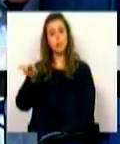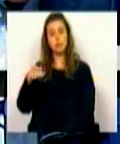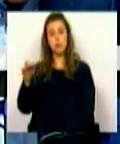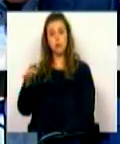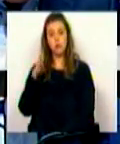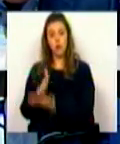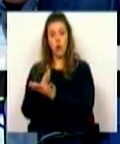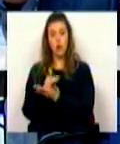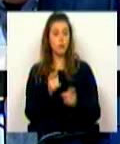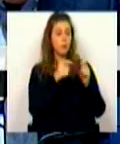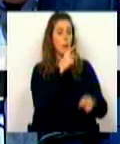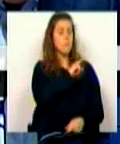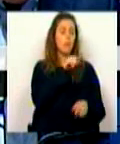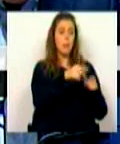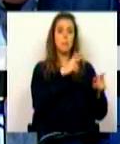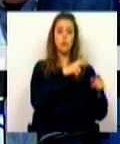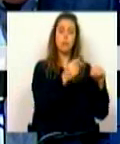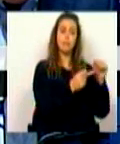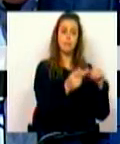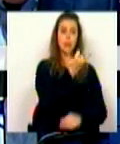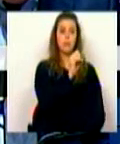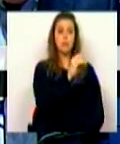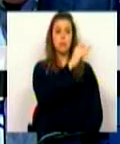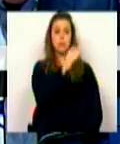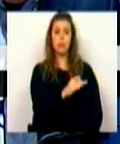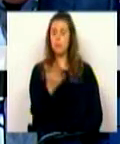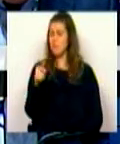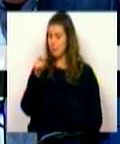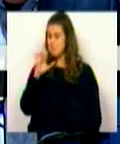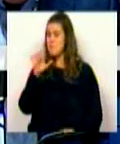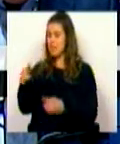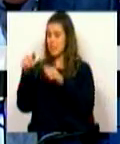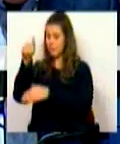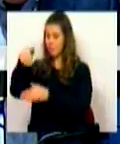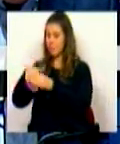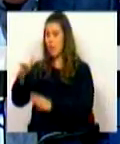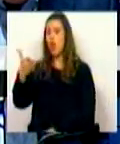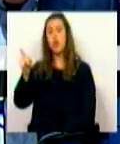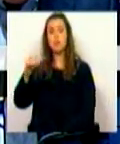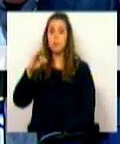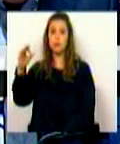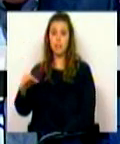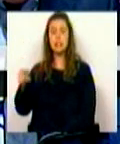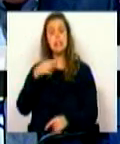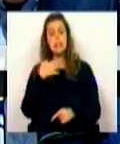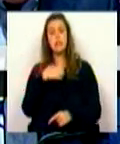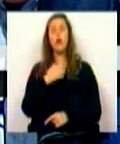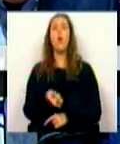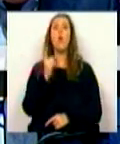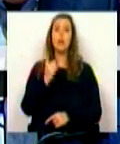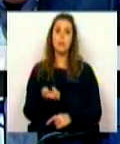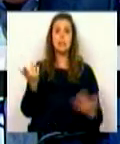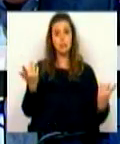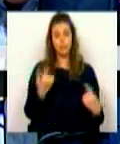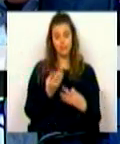que o investimento privado em Portugal está a aumentar 20%, enquanto esses países estão a aumentar 12%, o que significa que